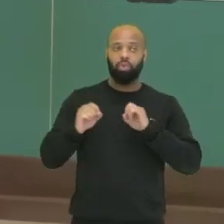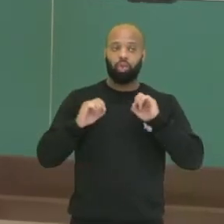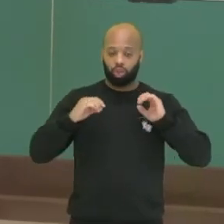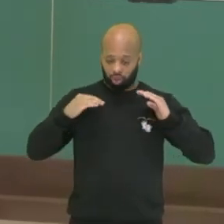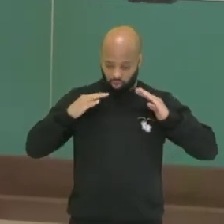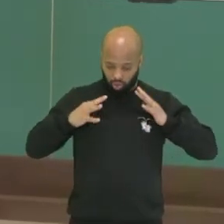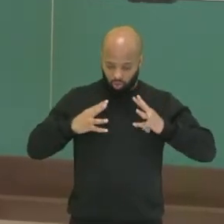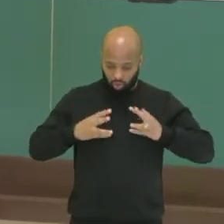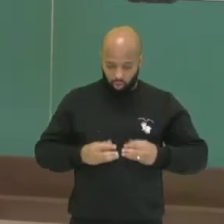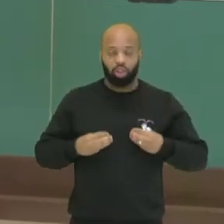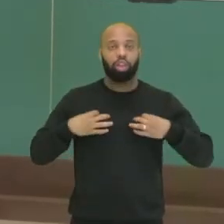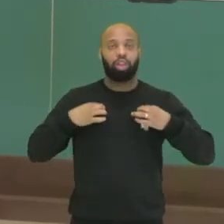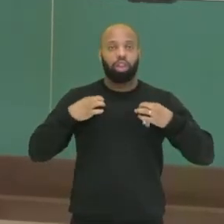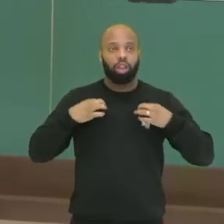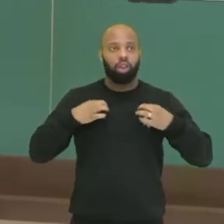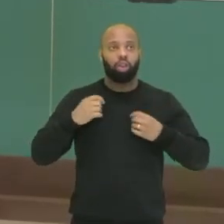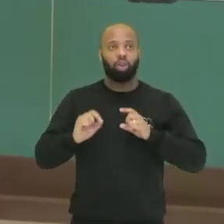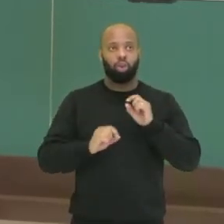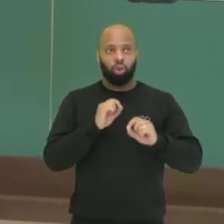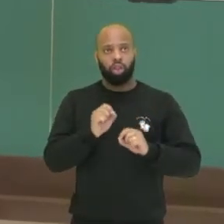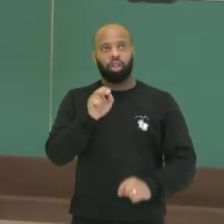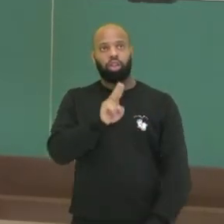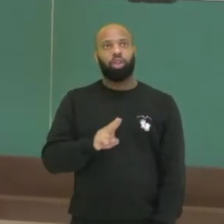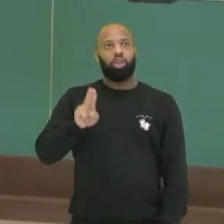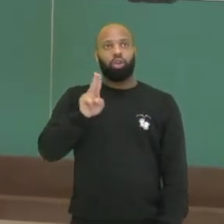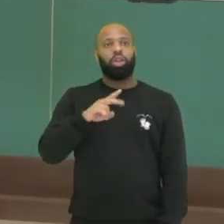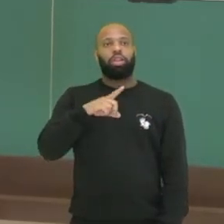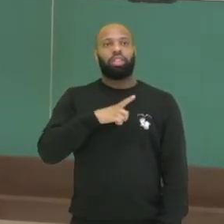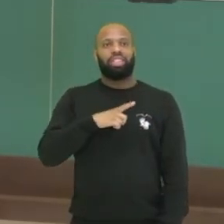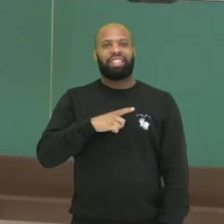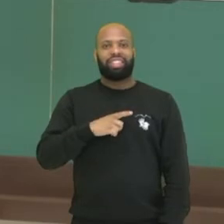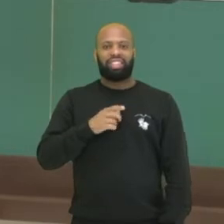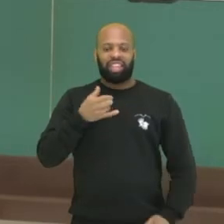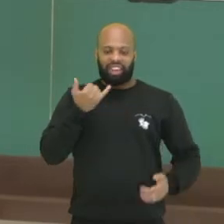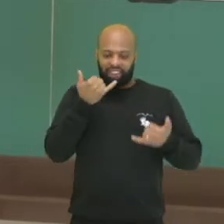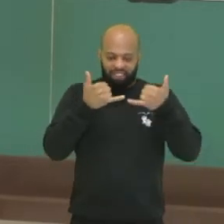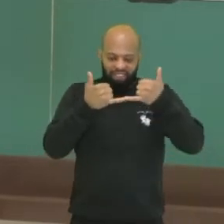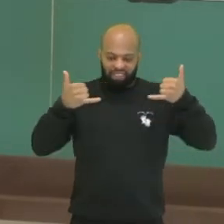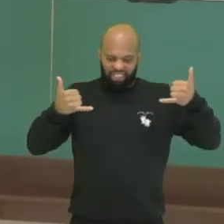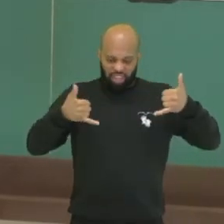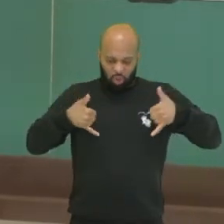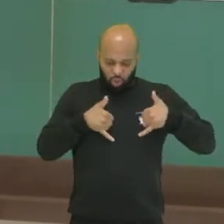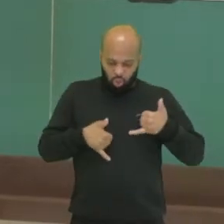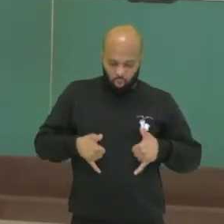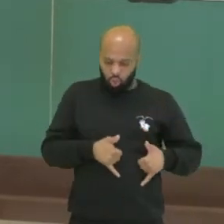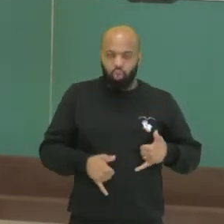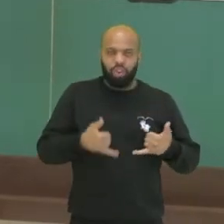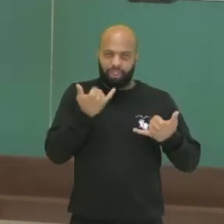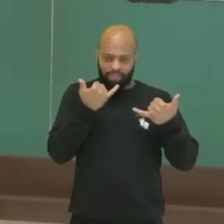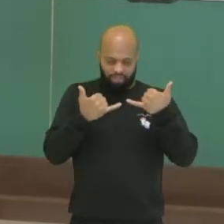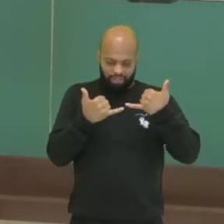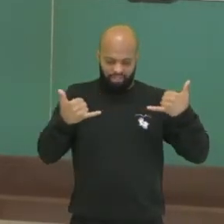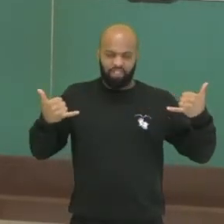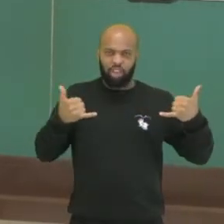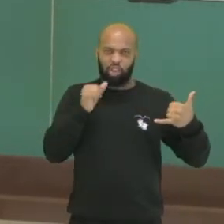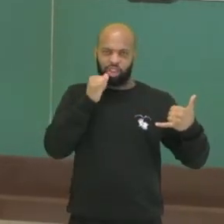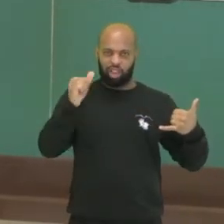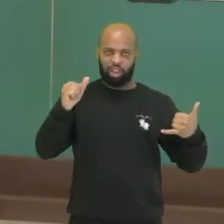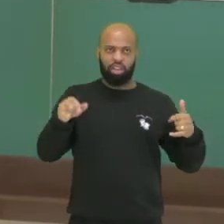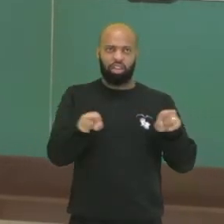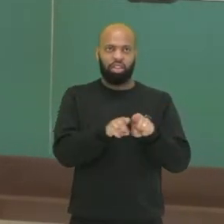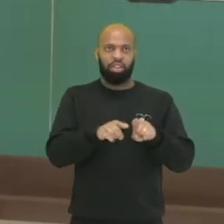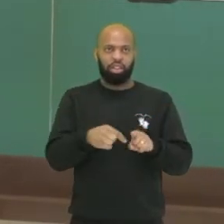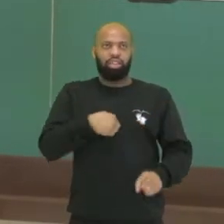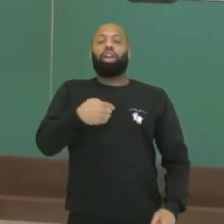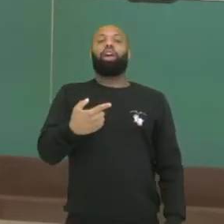roupa do esgrimista se utiliza de sensores para, inclusive também na espada,